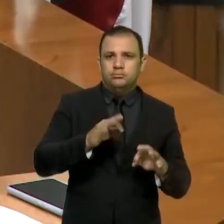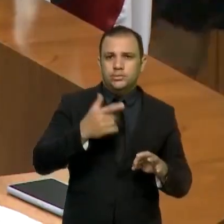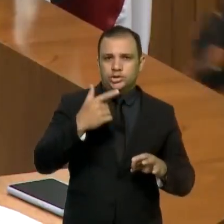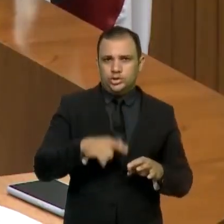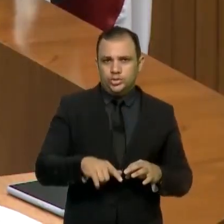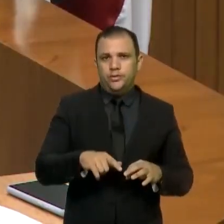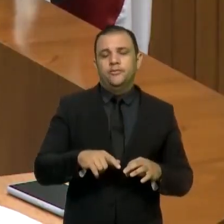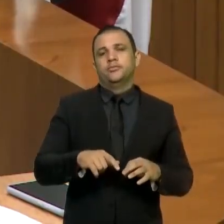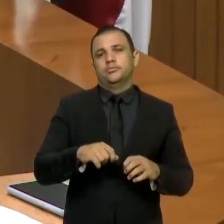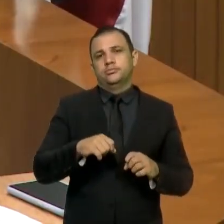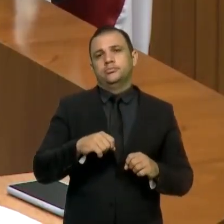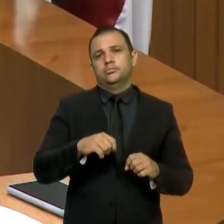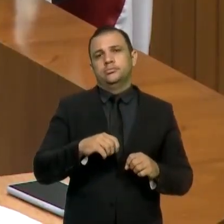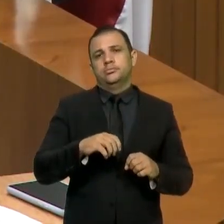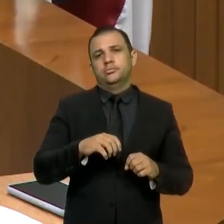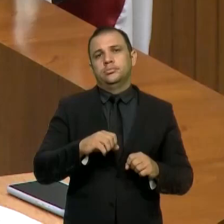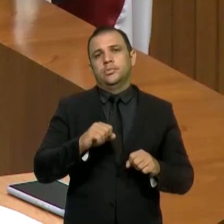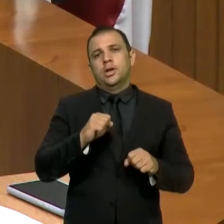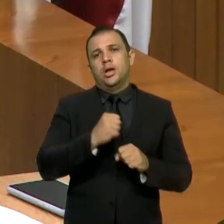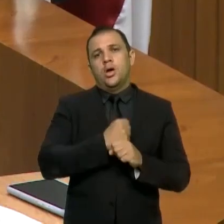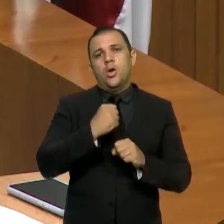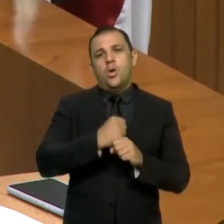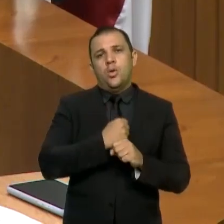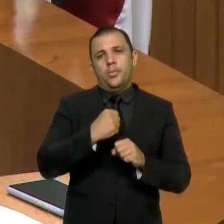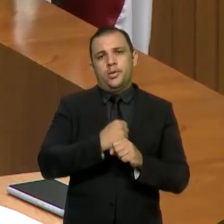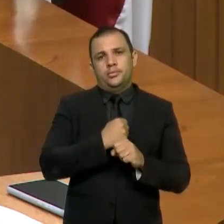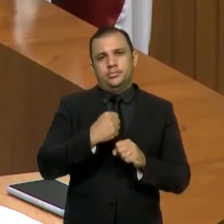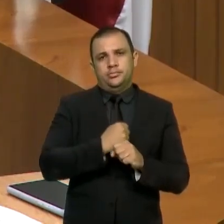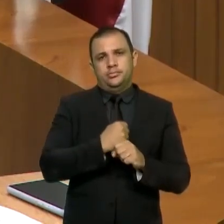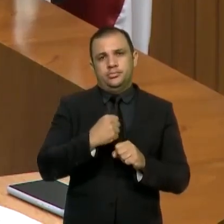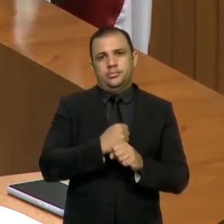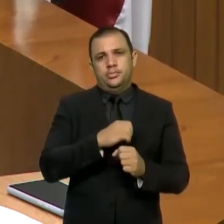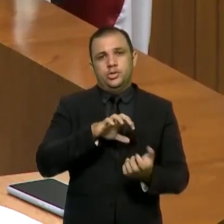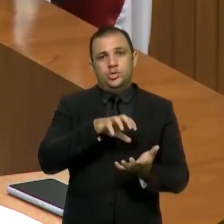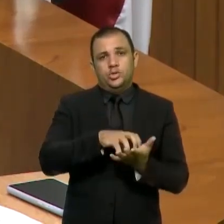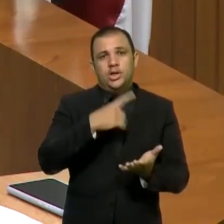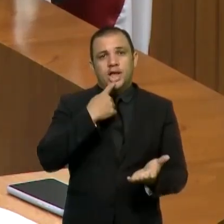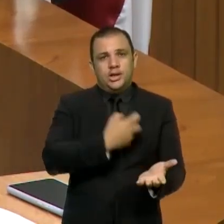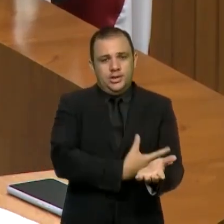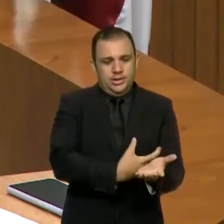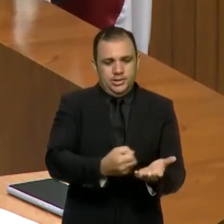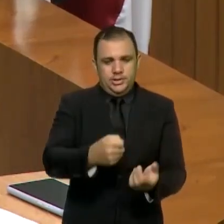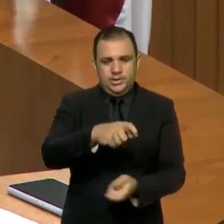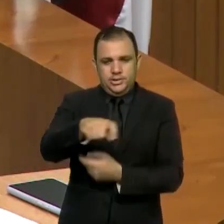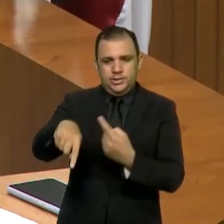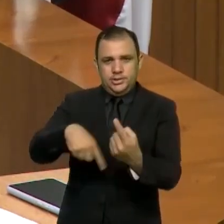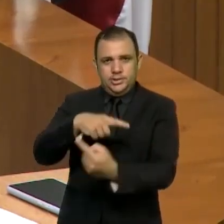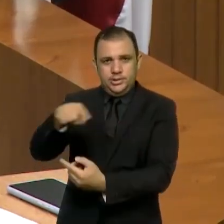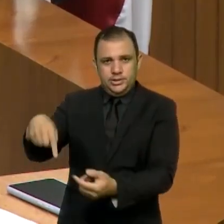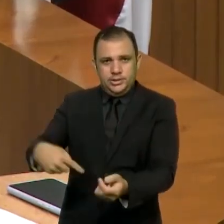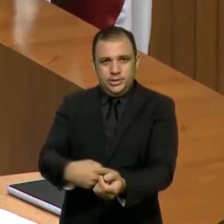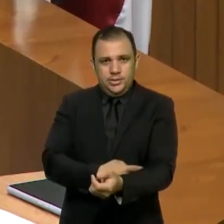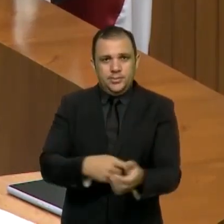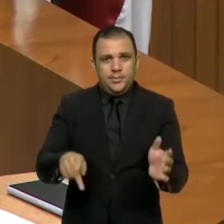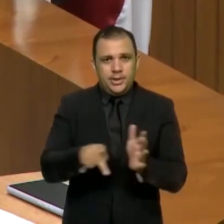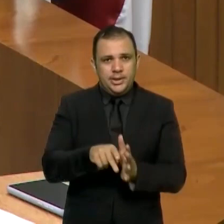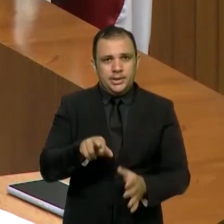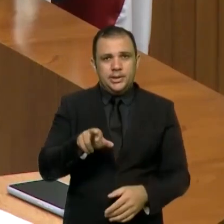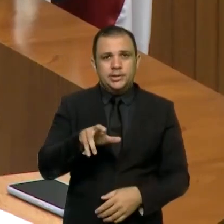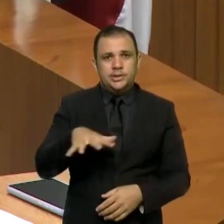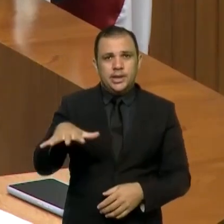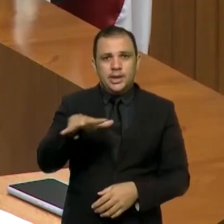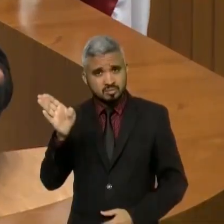deputado Aloísio Mendes apresentou indicação solicitando a continuidade das obras em um centro de hemodiálise da cidade